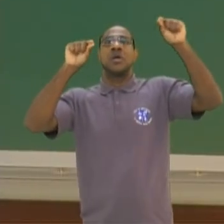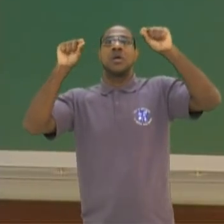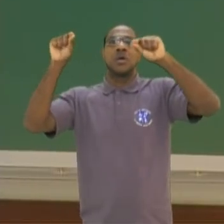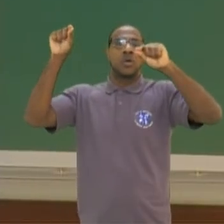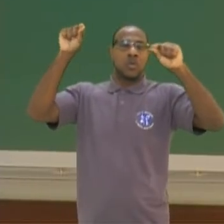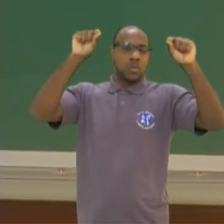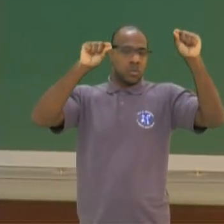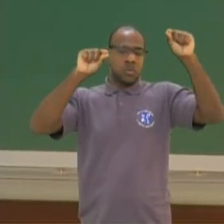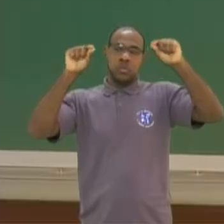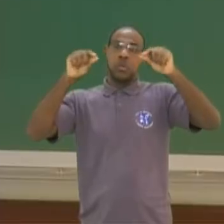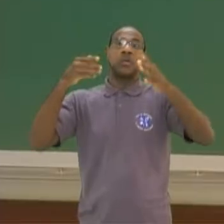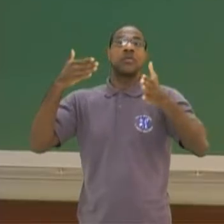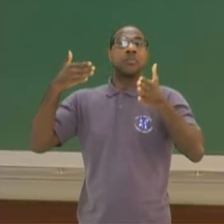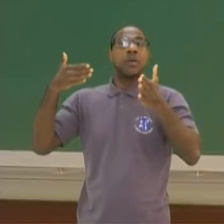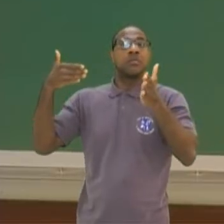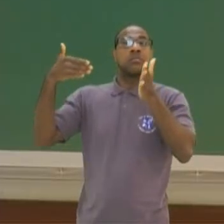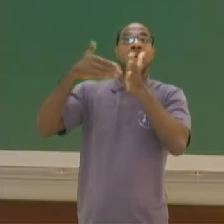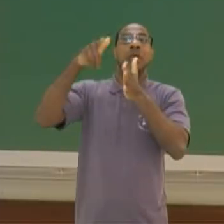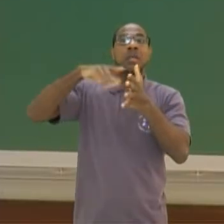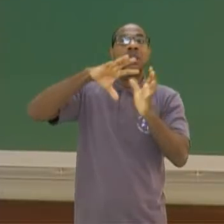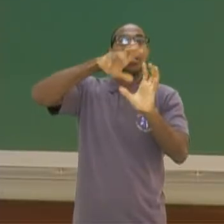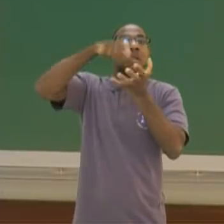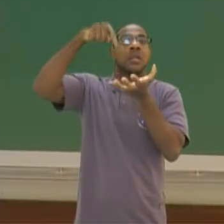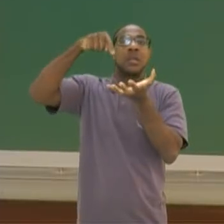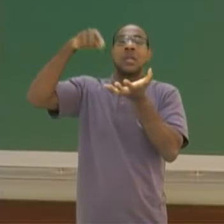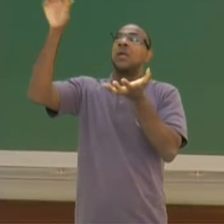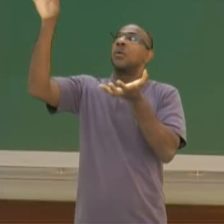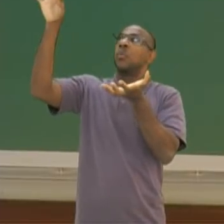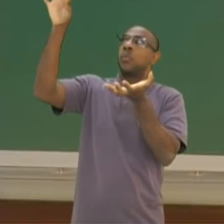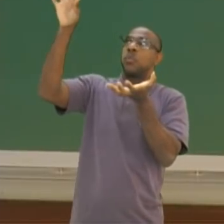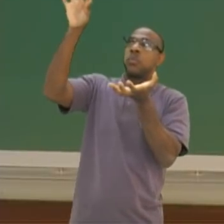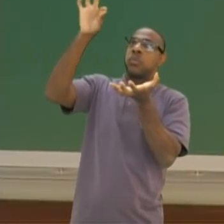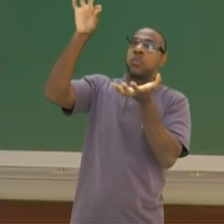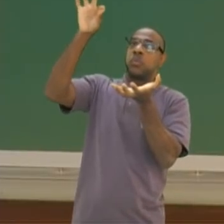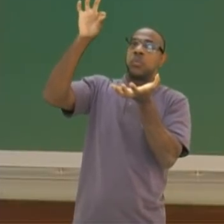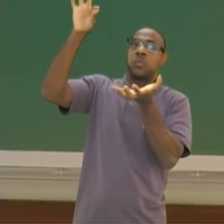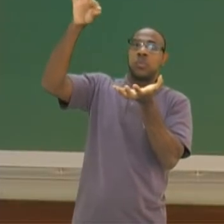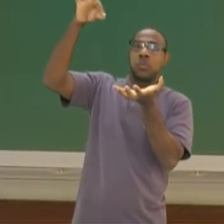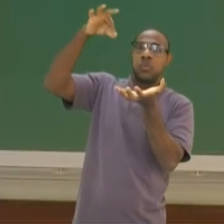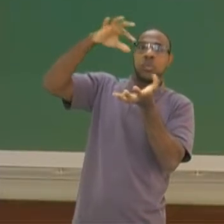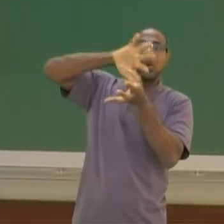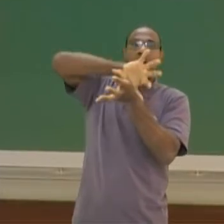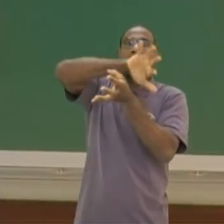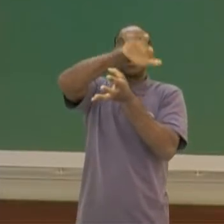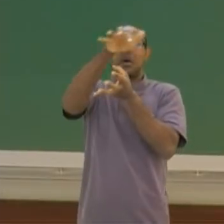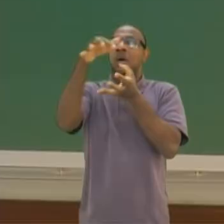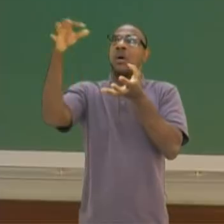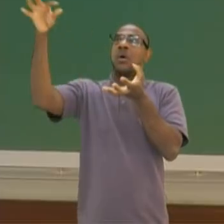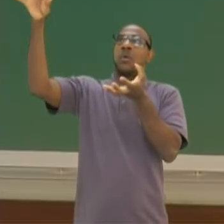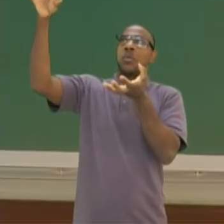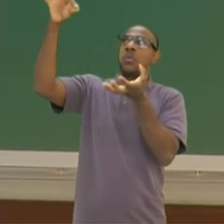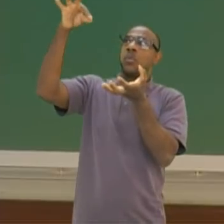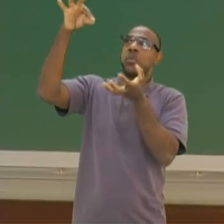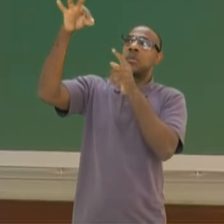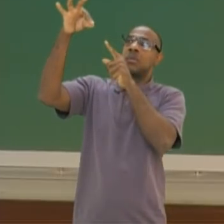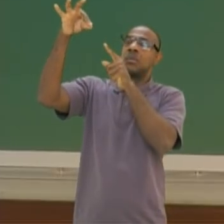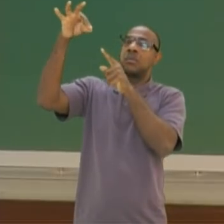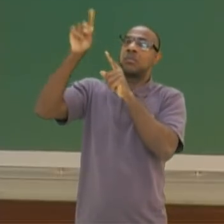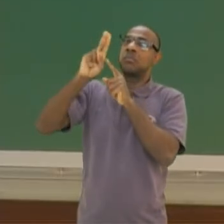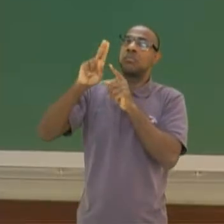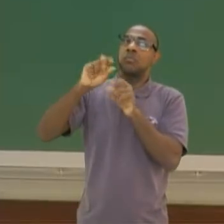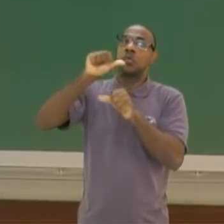do nosso planeta. Quando ele adentra a nossa atmosfera, não se chama mais